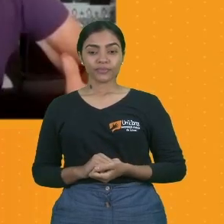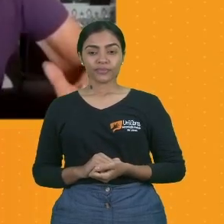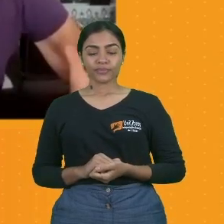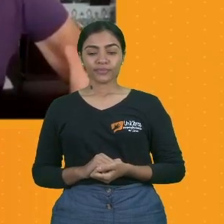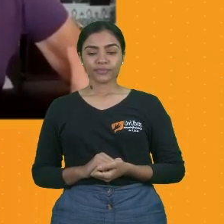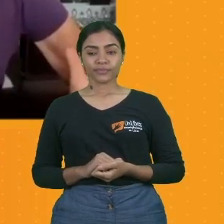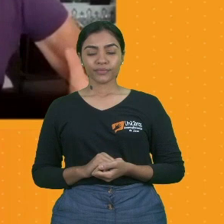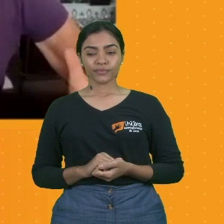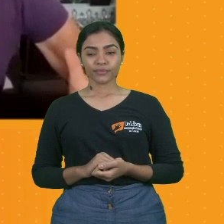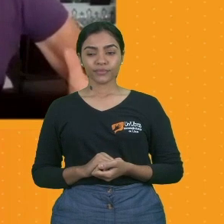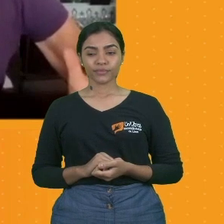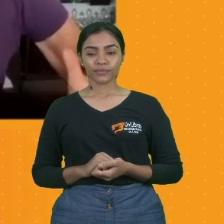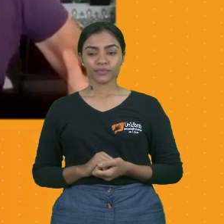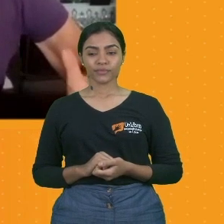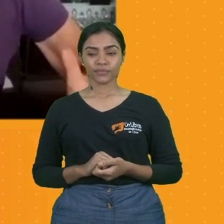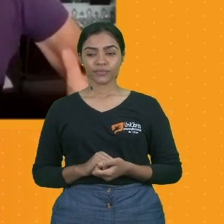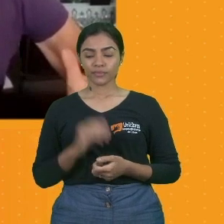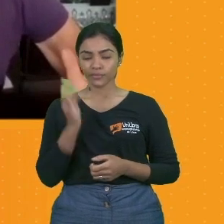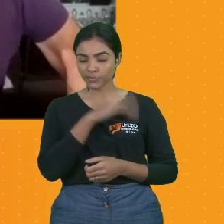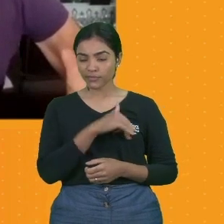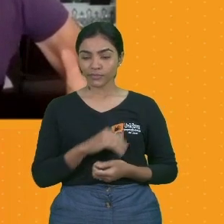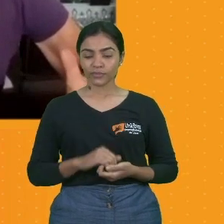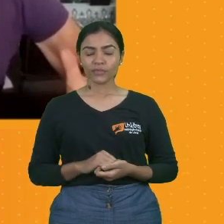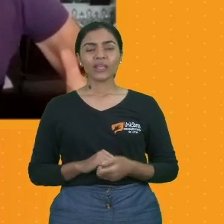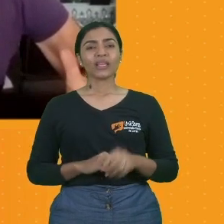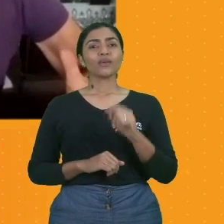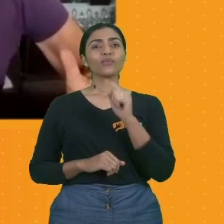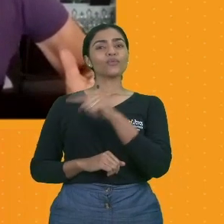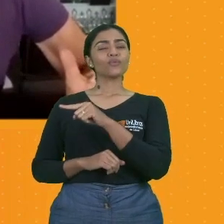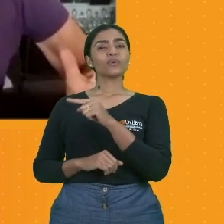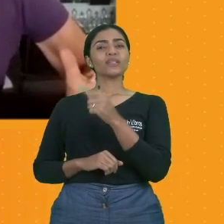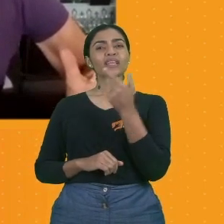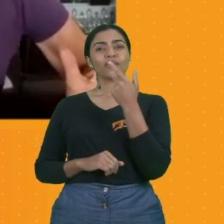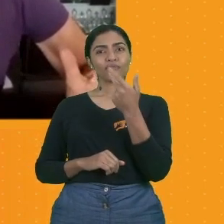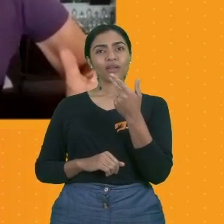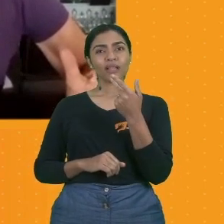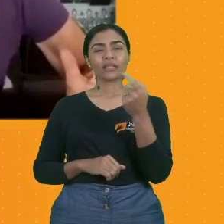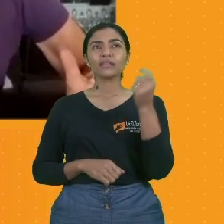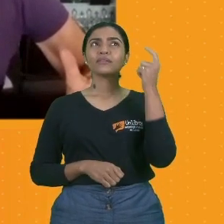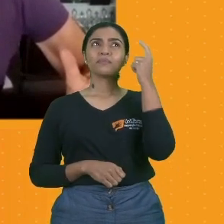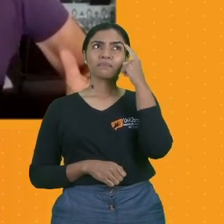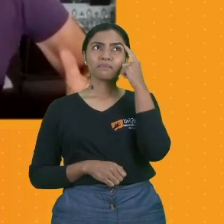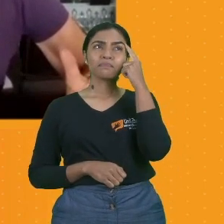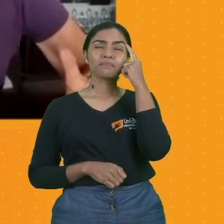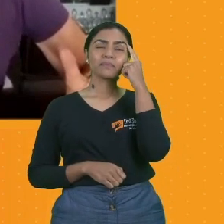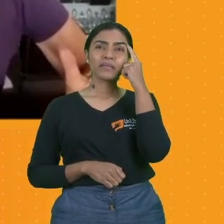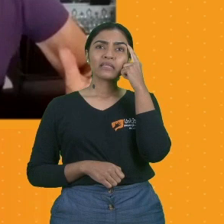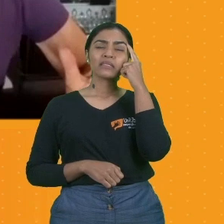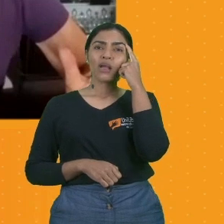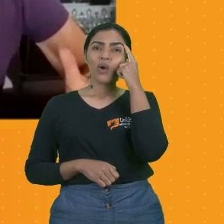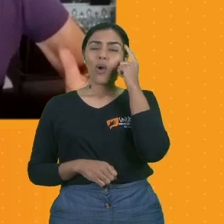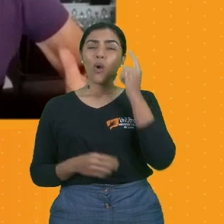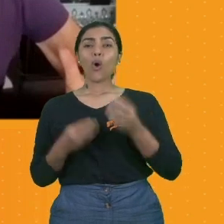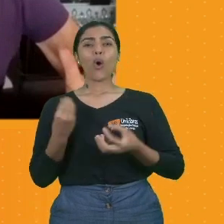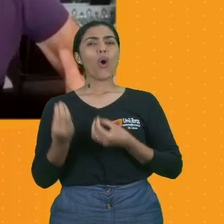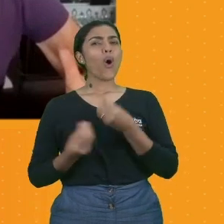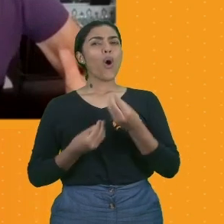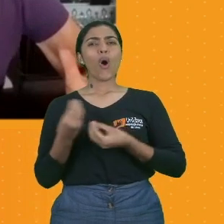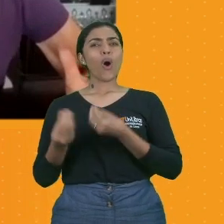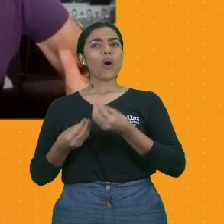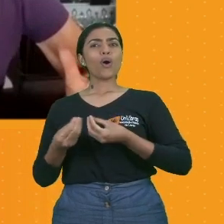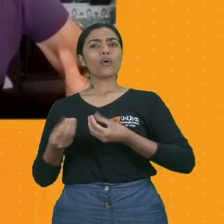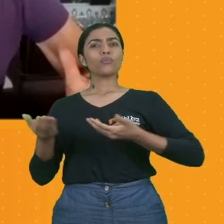este é o enquanto você está falando eu fico aqui pensando como é que foi essa